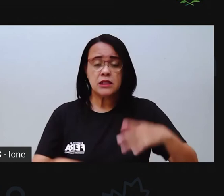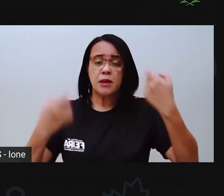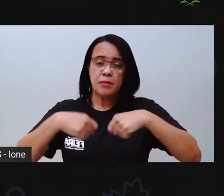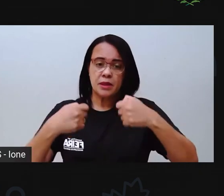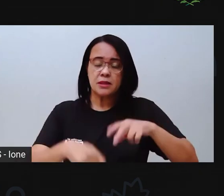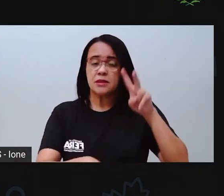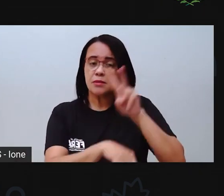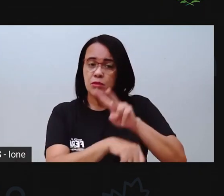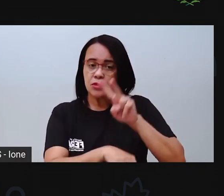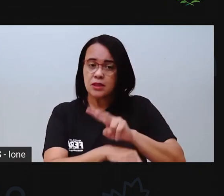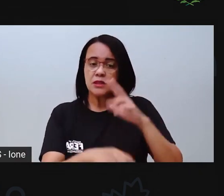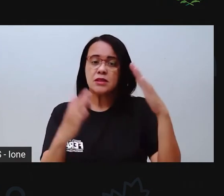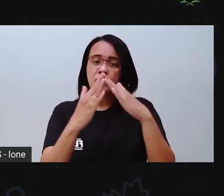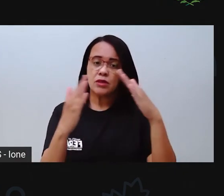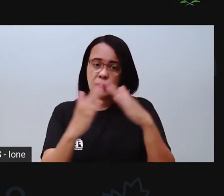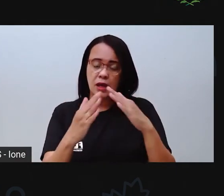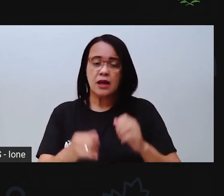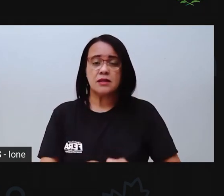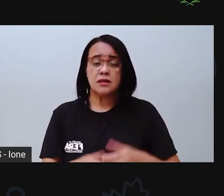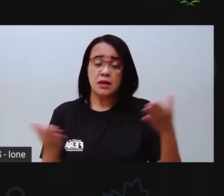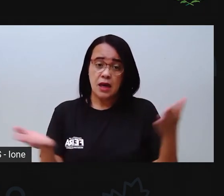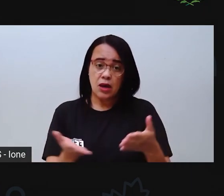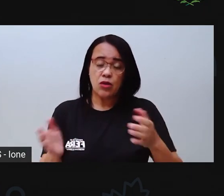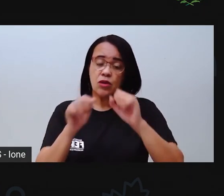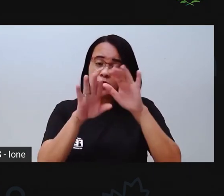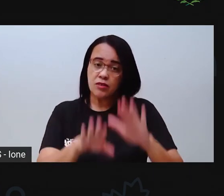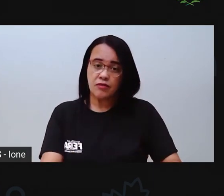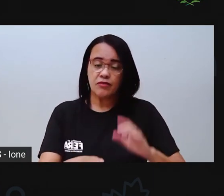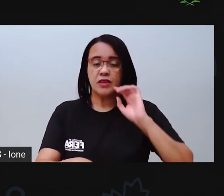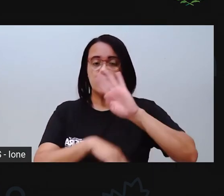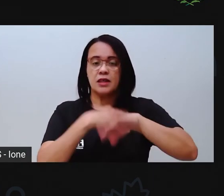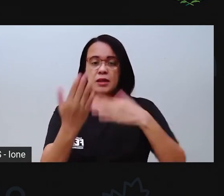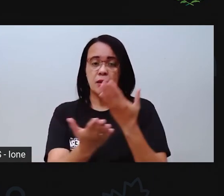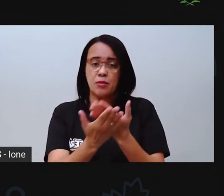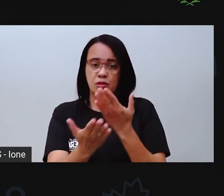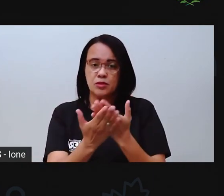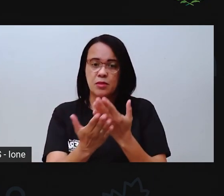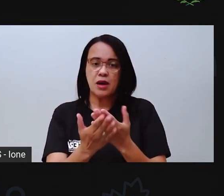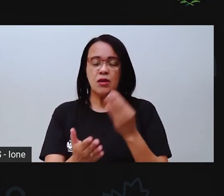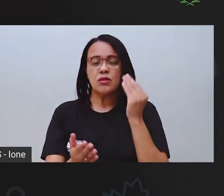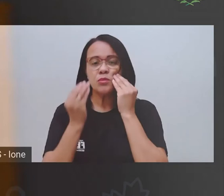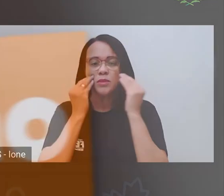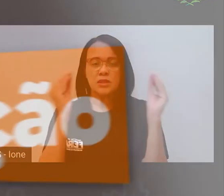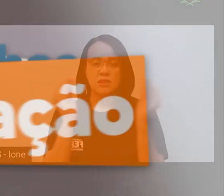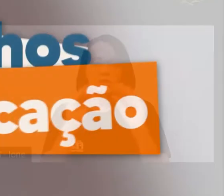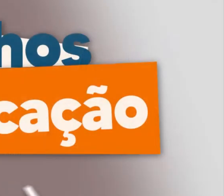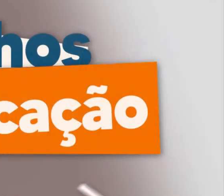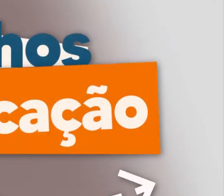ficando por aqui. Espero que vocês tenham gostado. A gente se vê na próxima aula. Um beijão e até mais. Tchau, tchau.